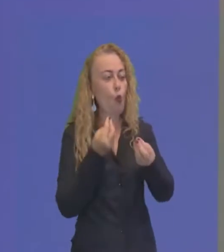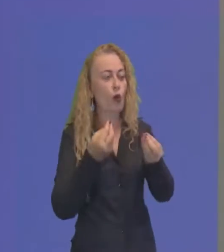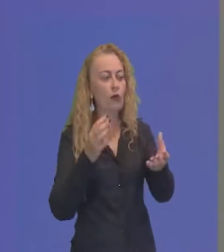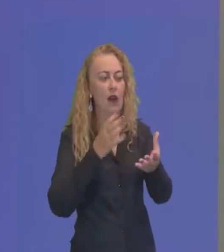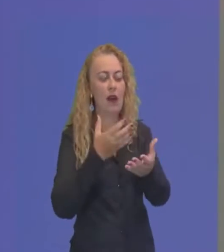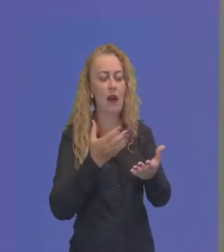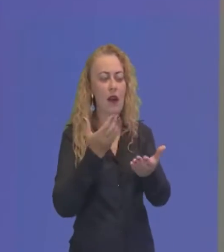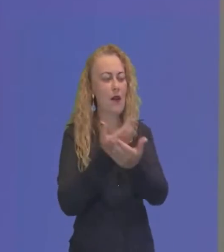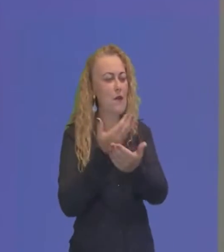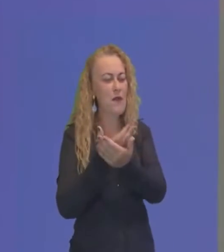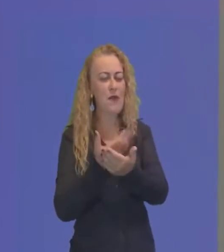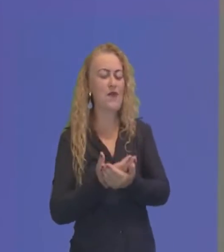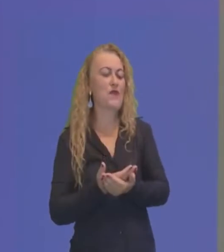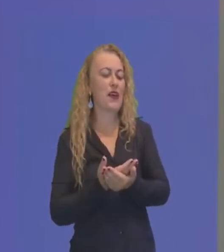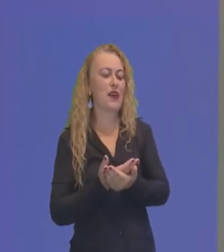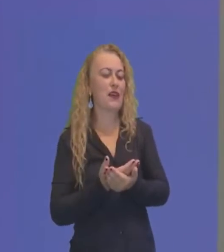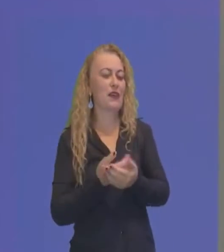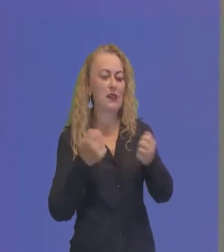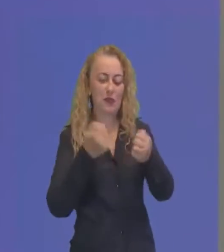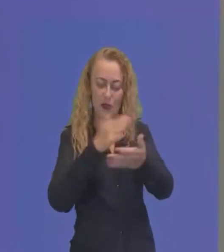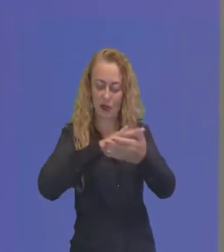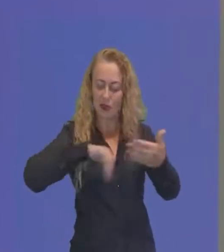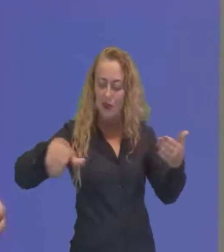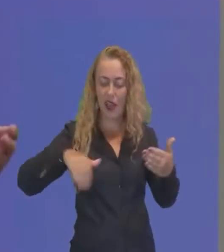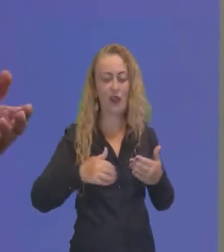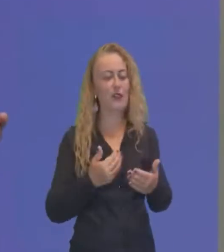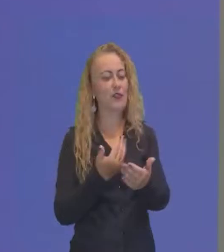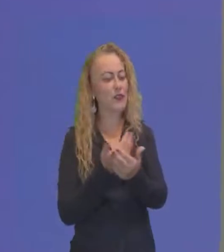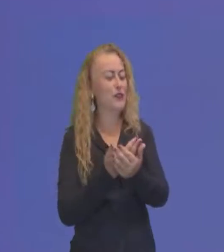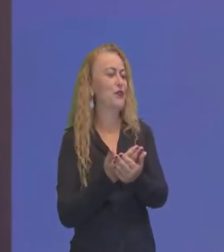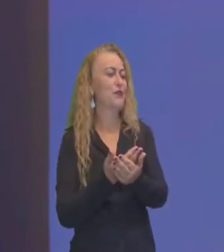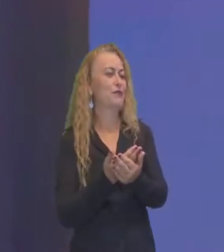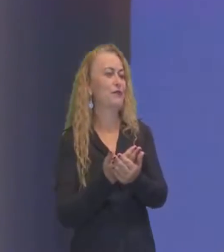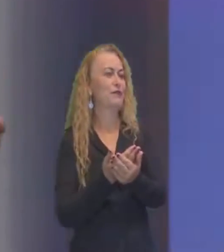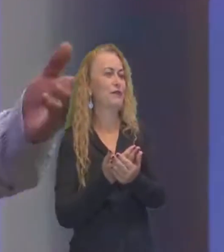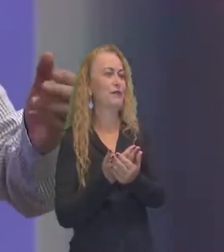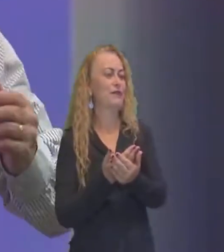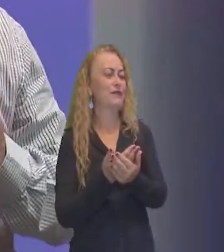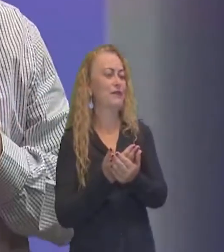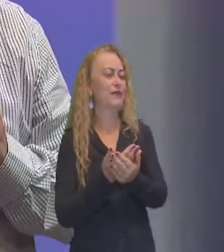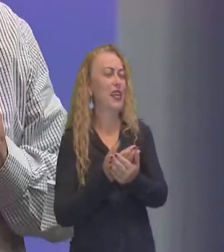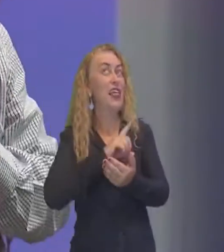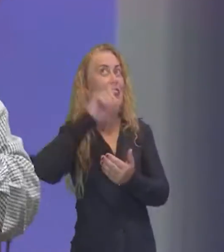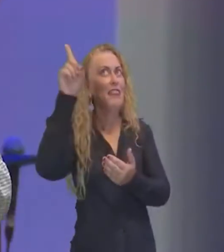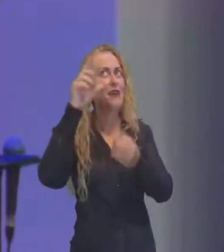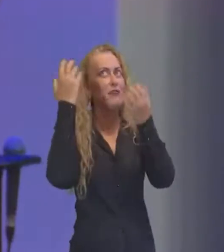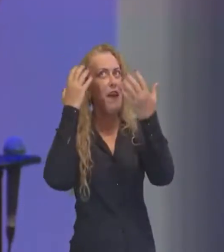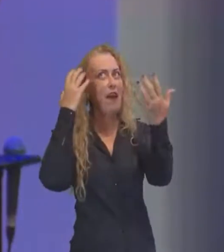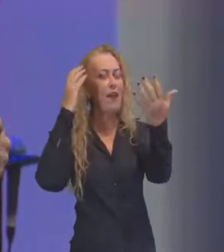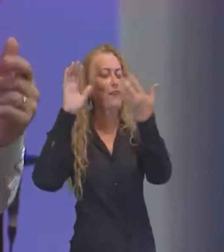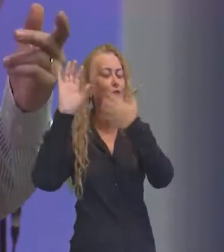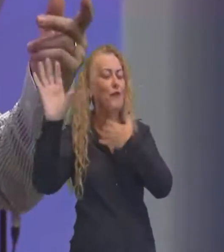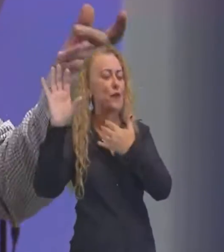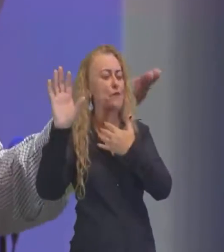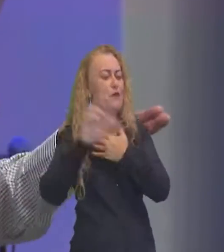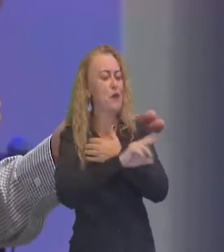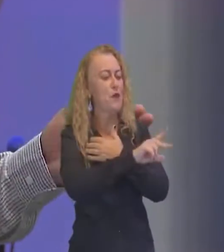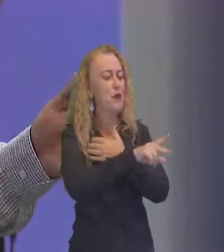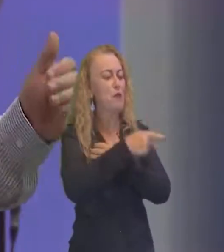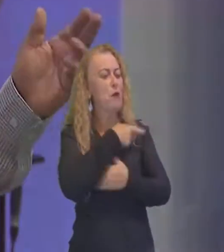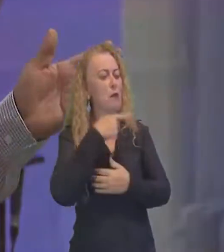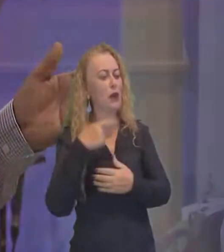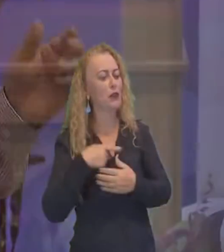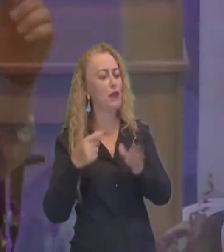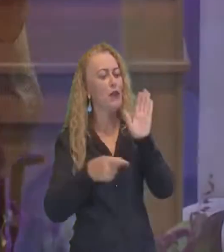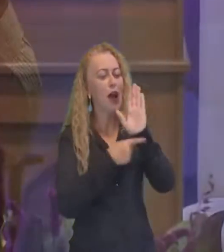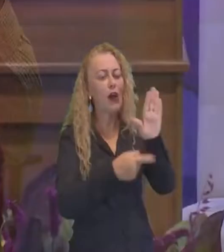escola. Vocês entendem? É o Senhor que provê. Entrega ao Senhor. Eu não sei qual é a sua dificuldade,